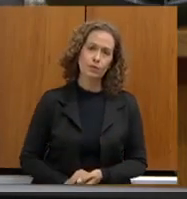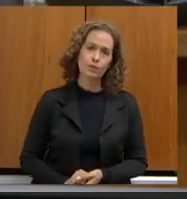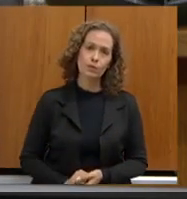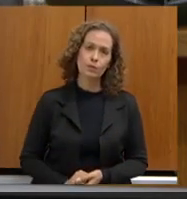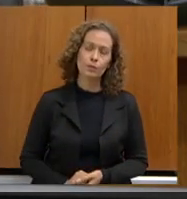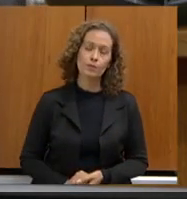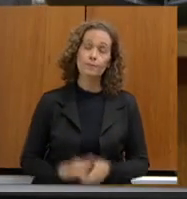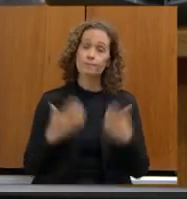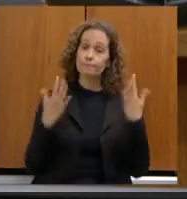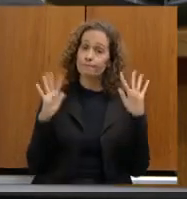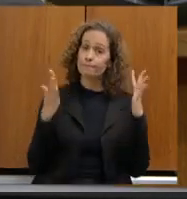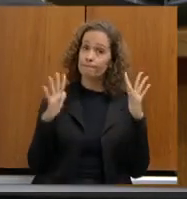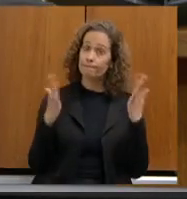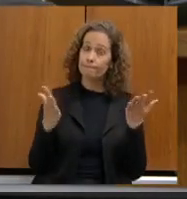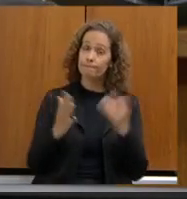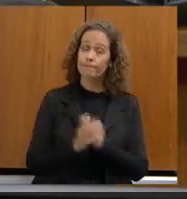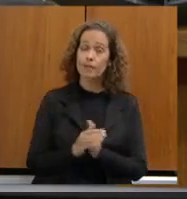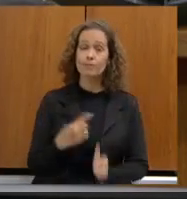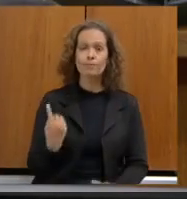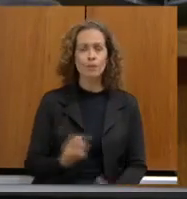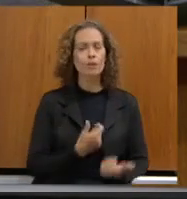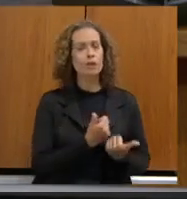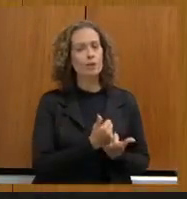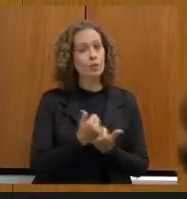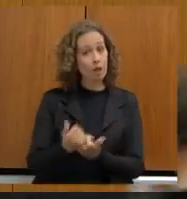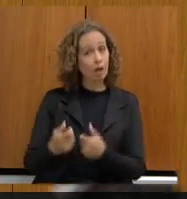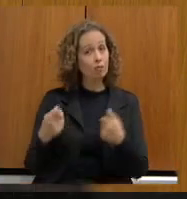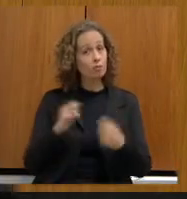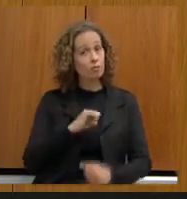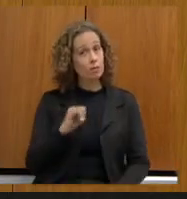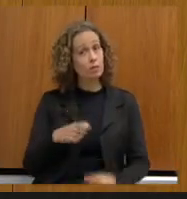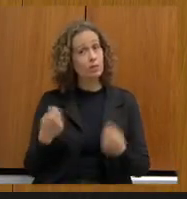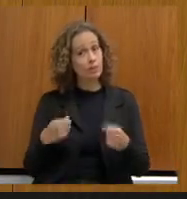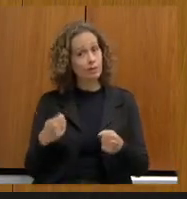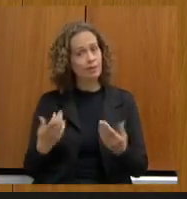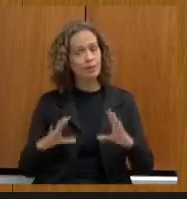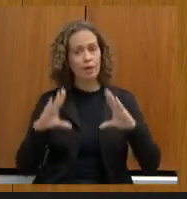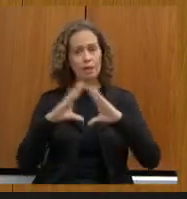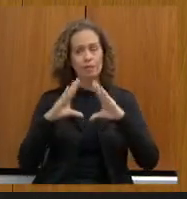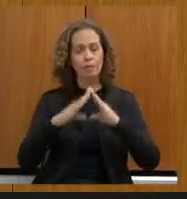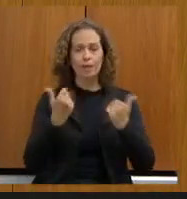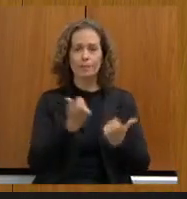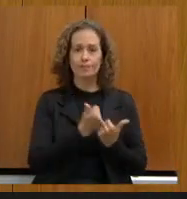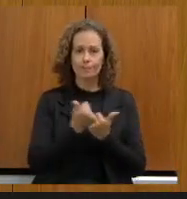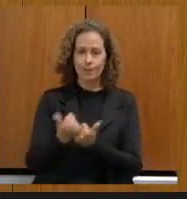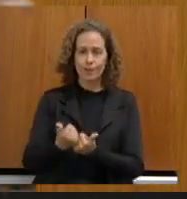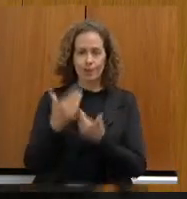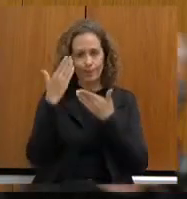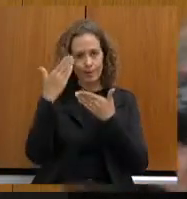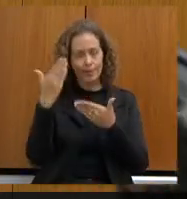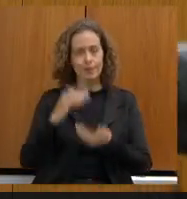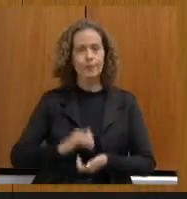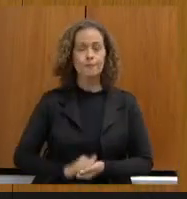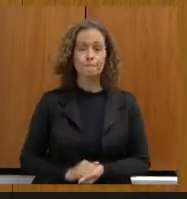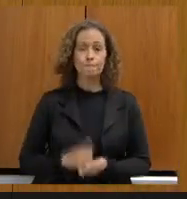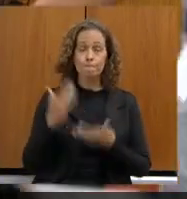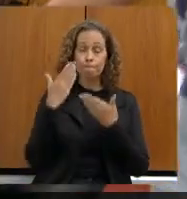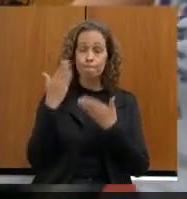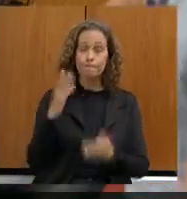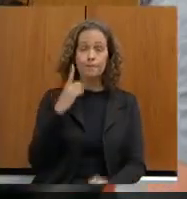é uma vez parabéns e Conte com a gente no caso você precisar ajuda na Assembleia Obrigado Obrigado agradecemos o